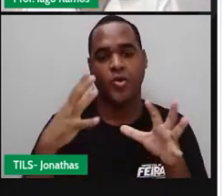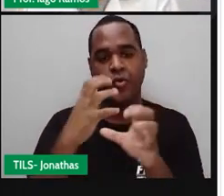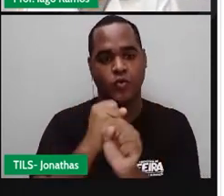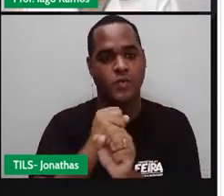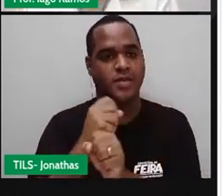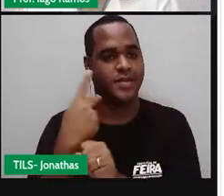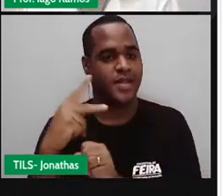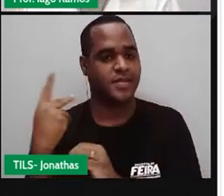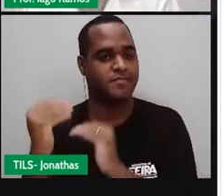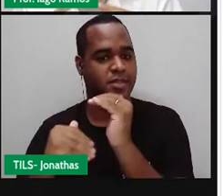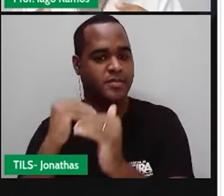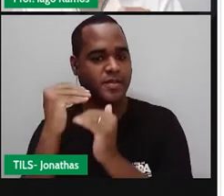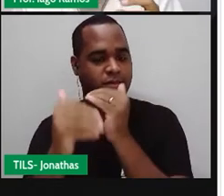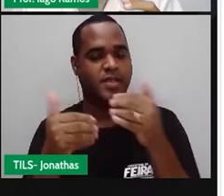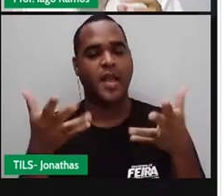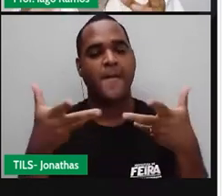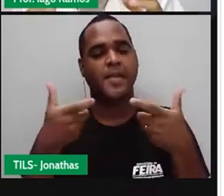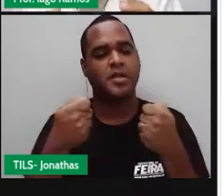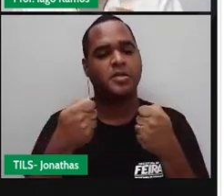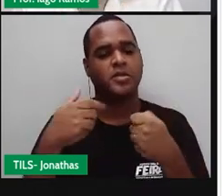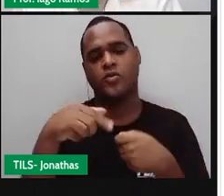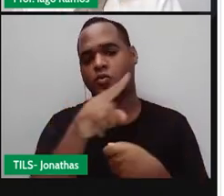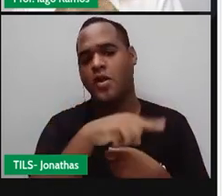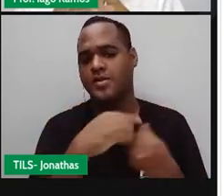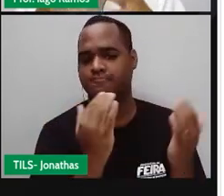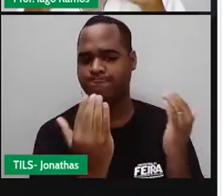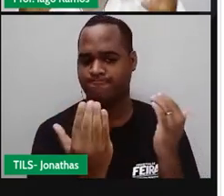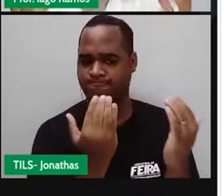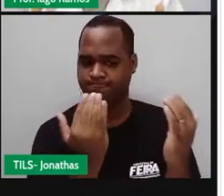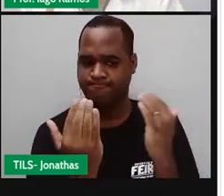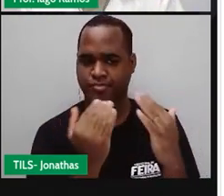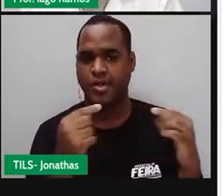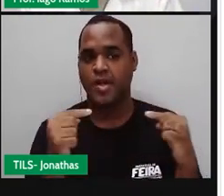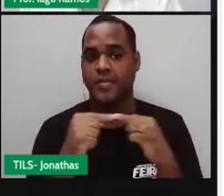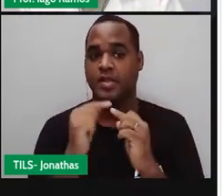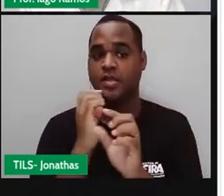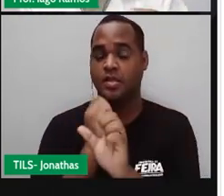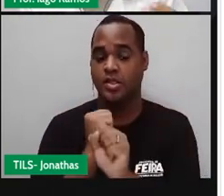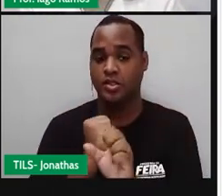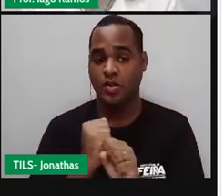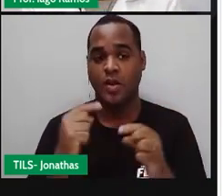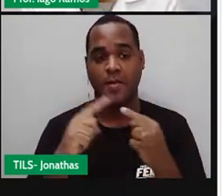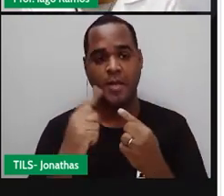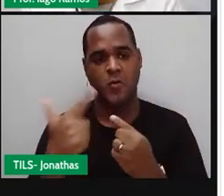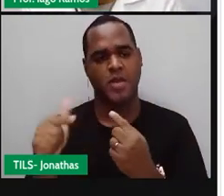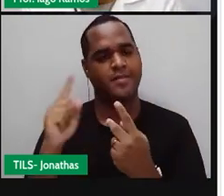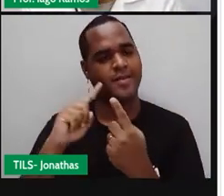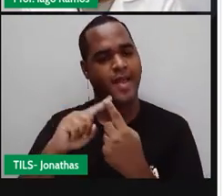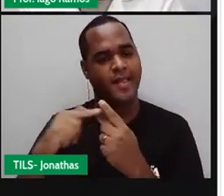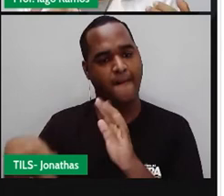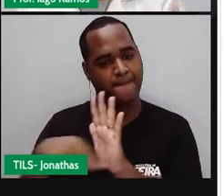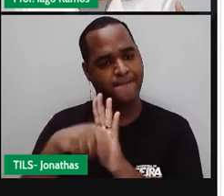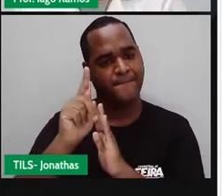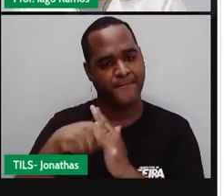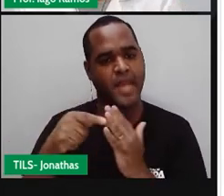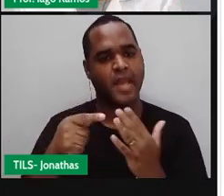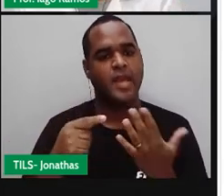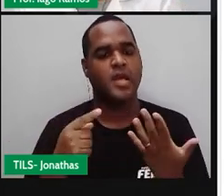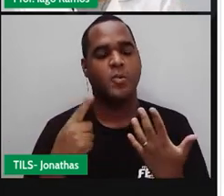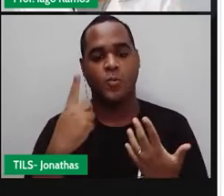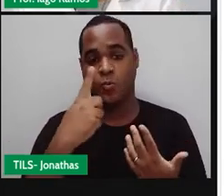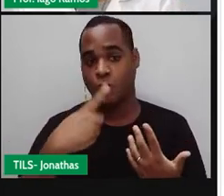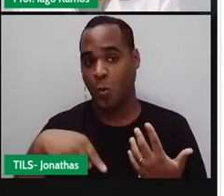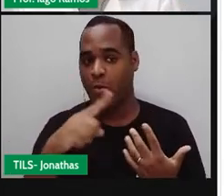desempenho tá quando a gente compara um Total com uma parte a gente